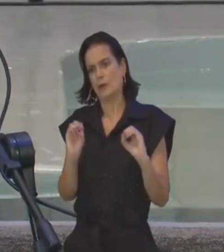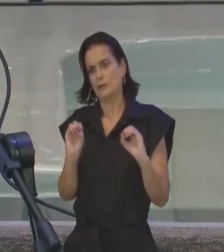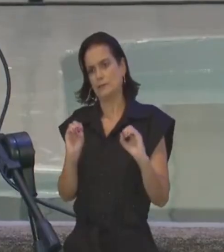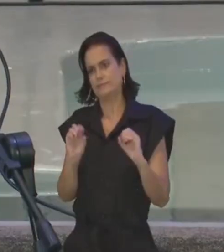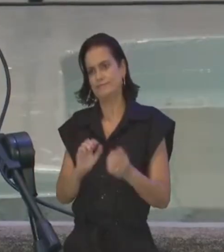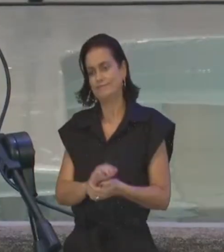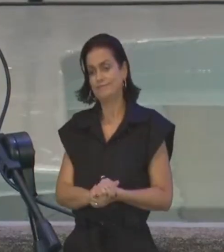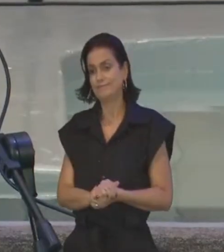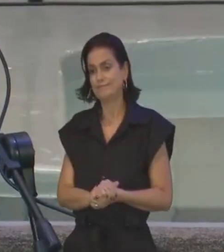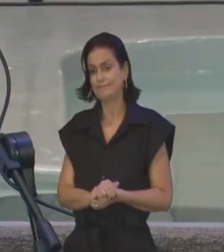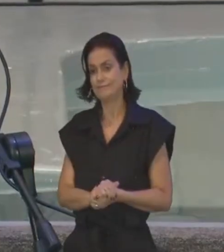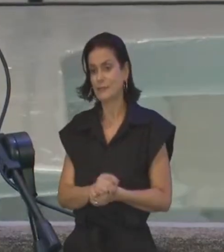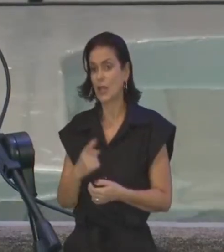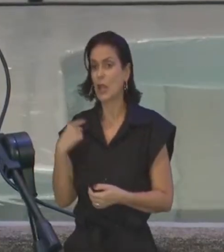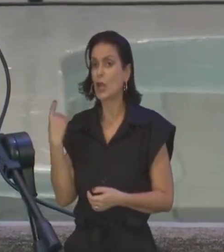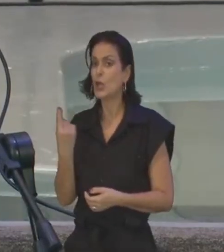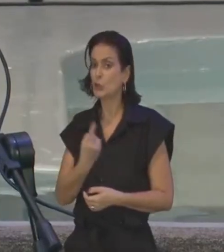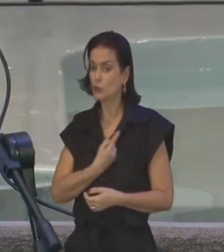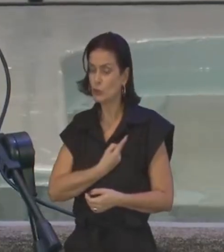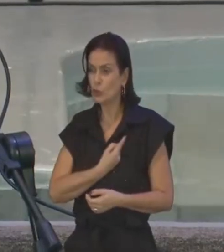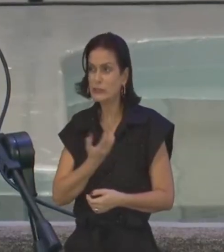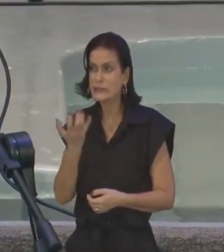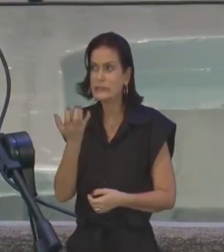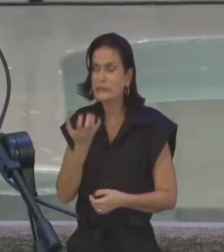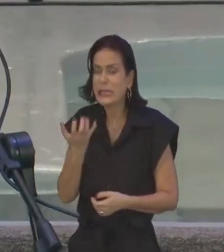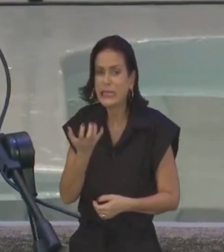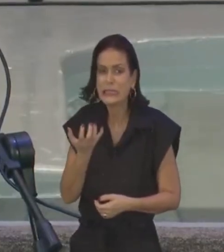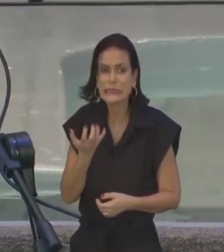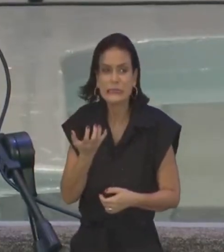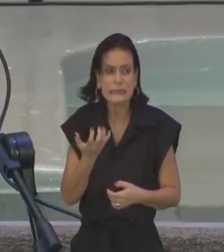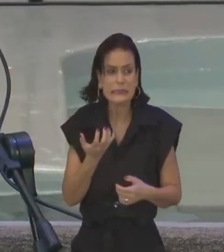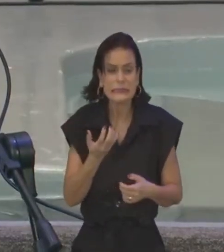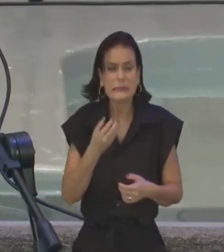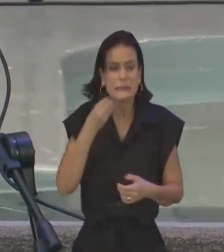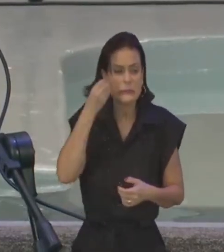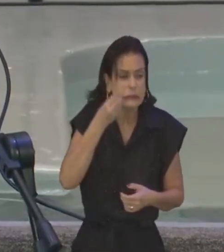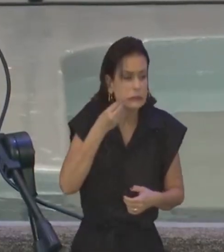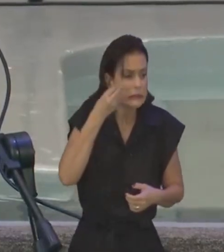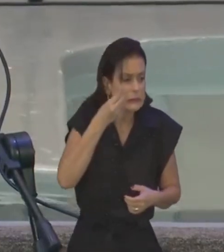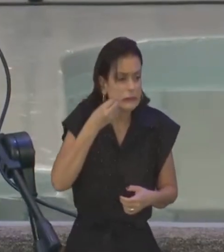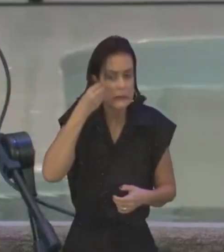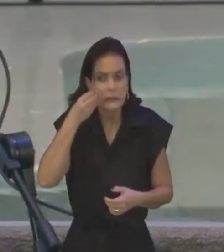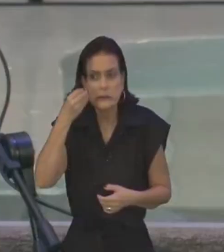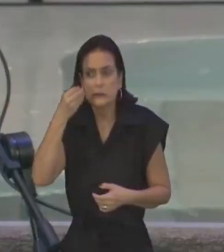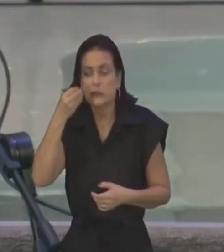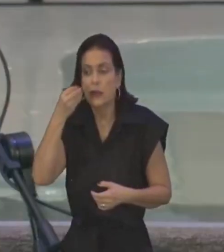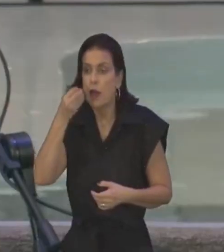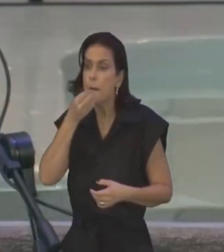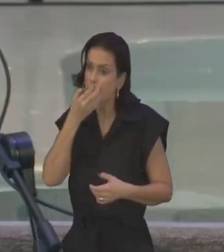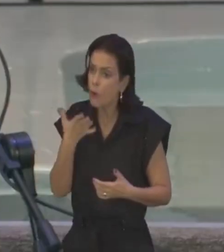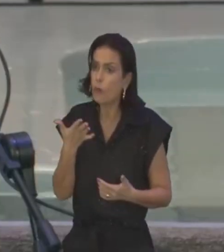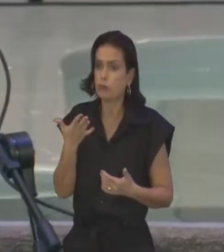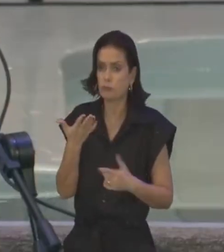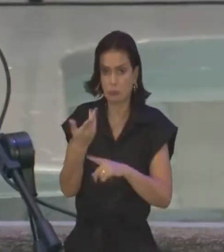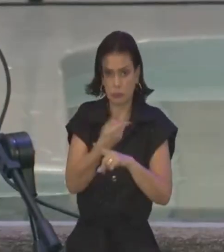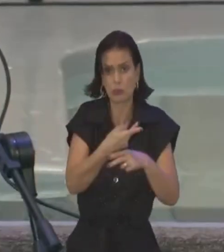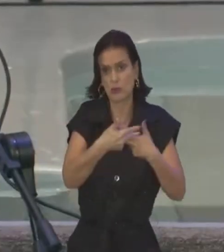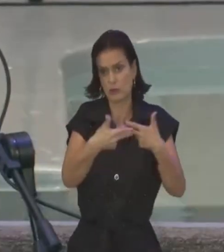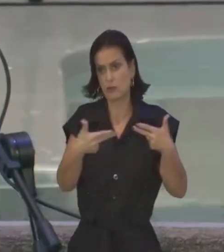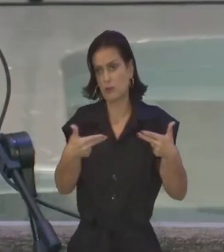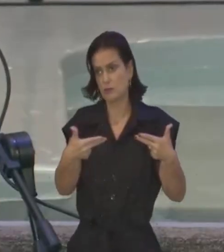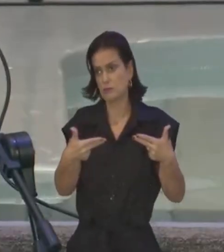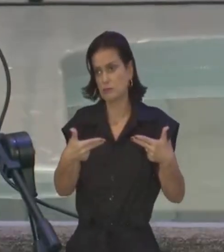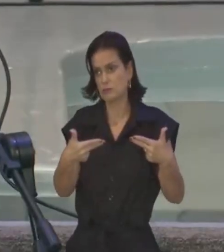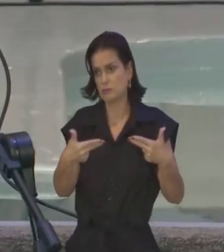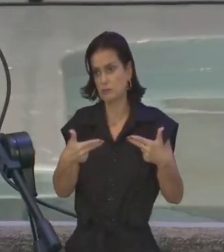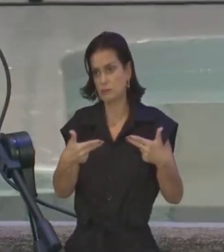E nós tentamos de todas as formas, e isto é muito bom, quando nós procuramos de